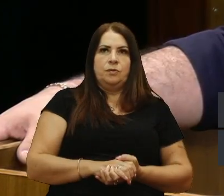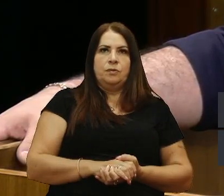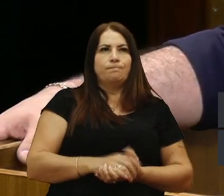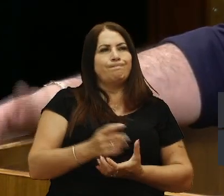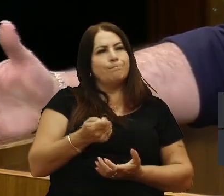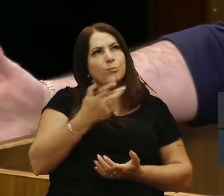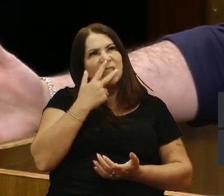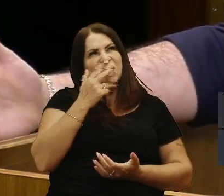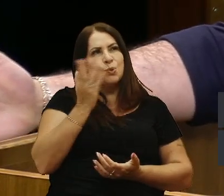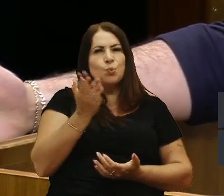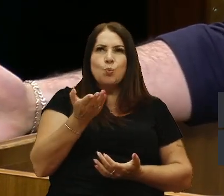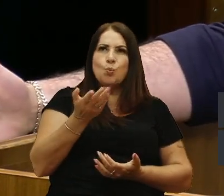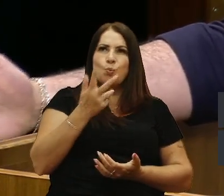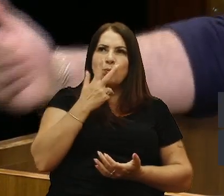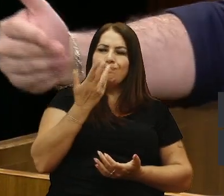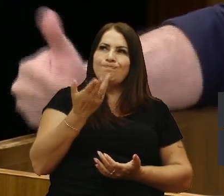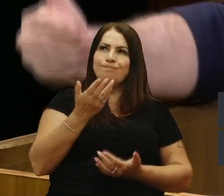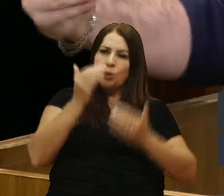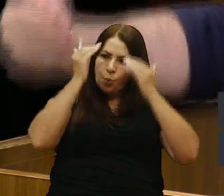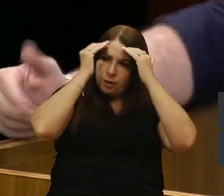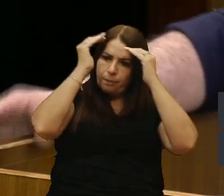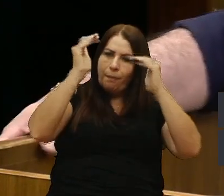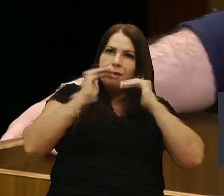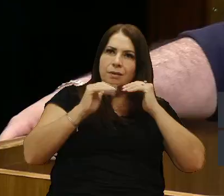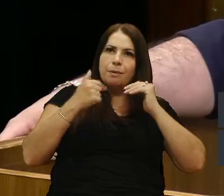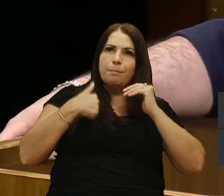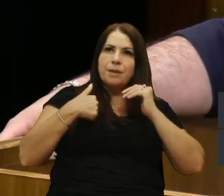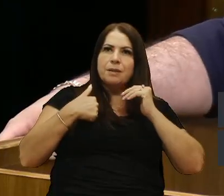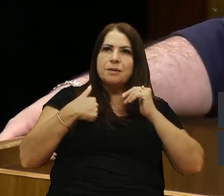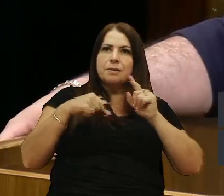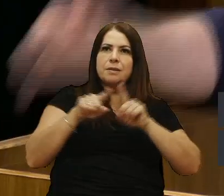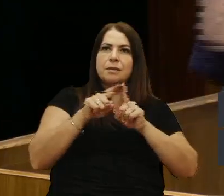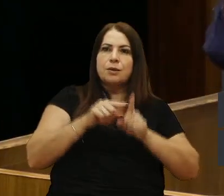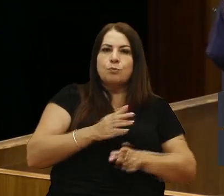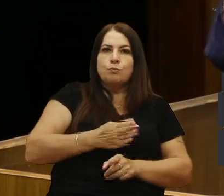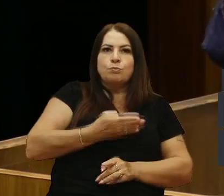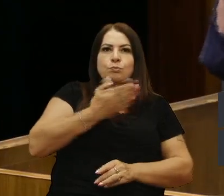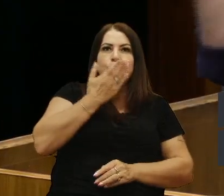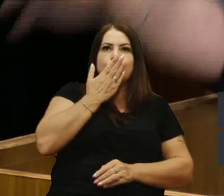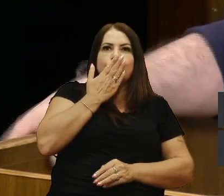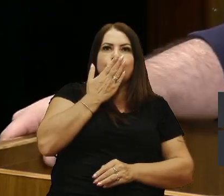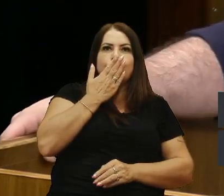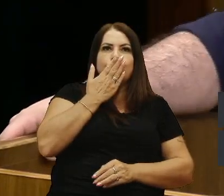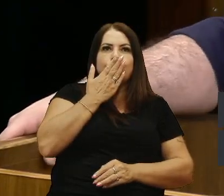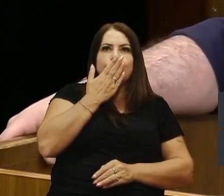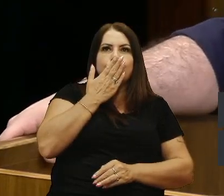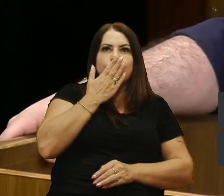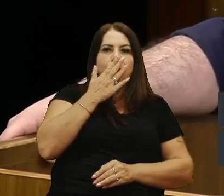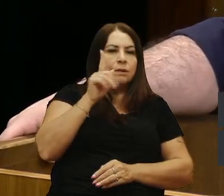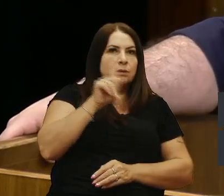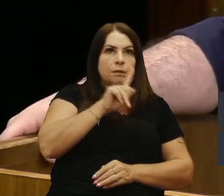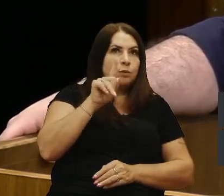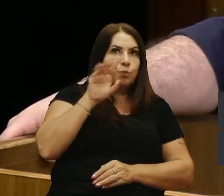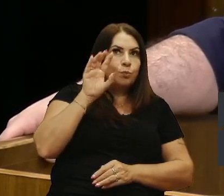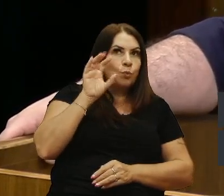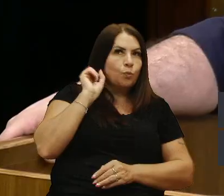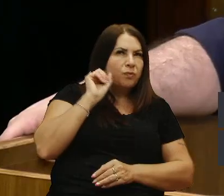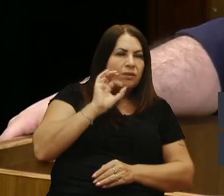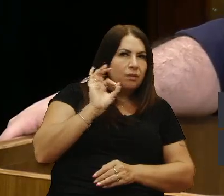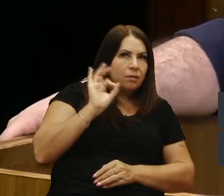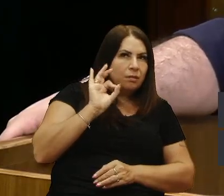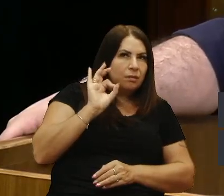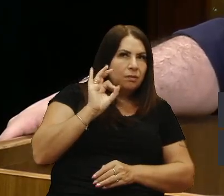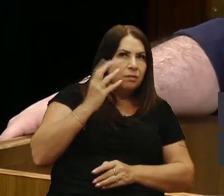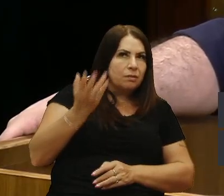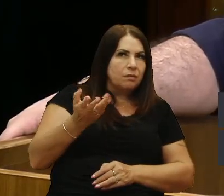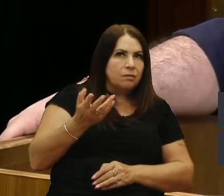parece que, com todo respeito, mas parece que eu sou mudo. Eles não escutam. É triste